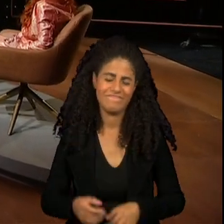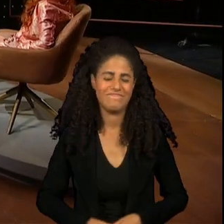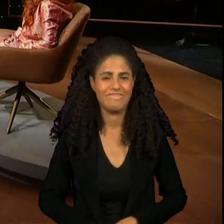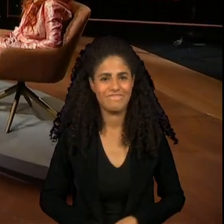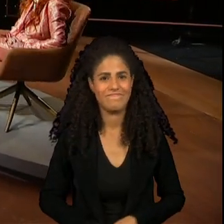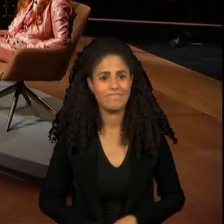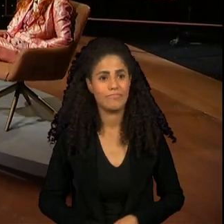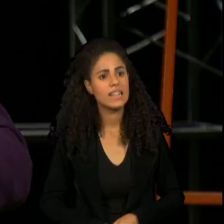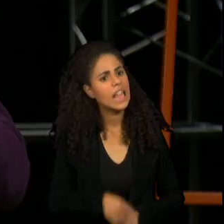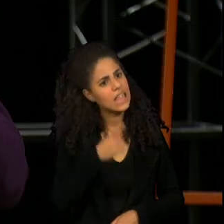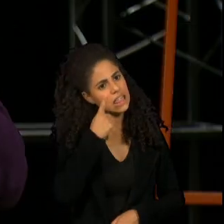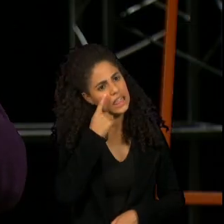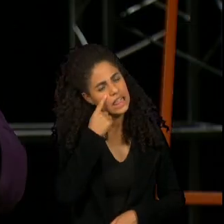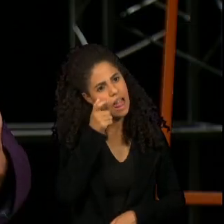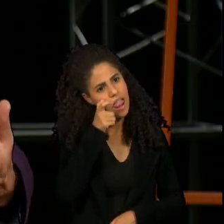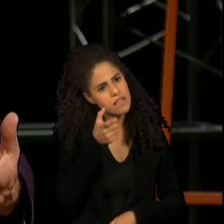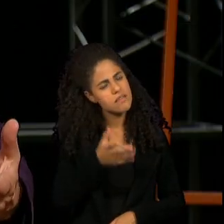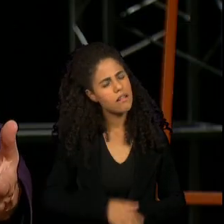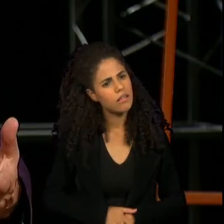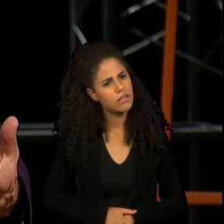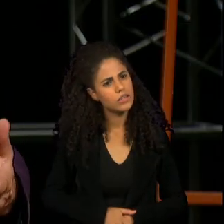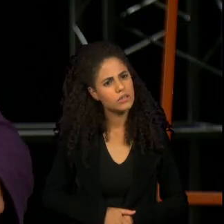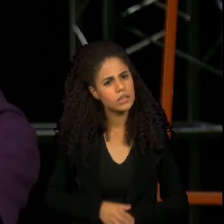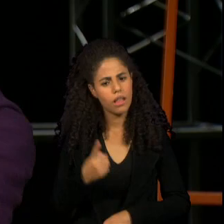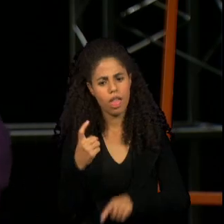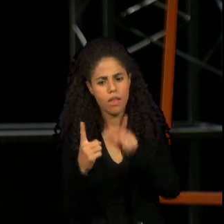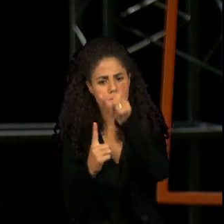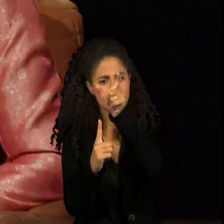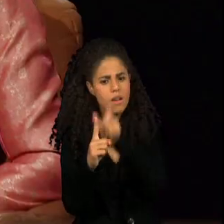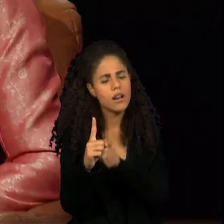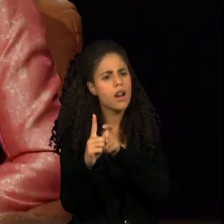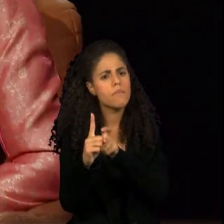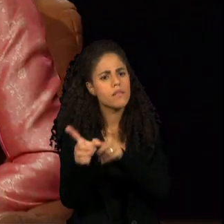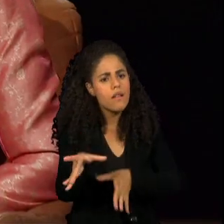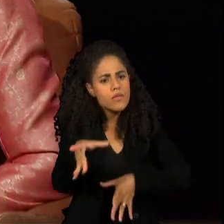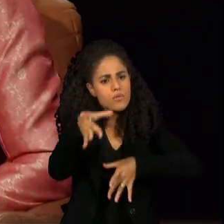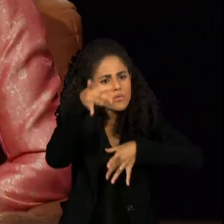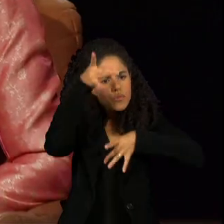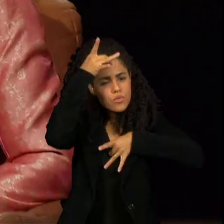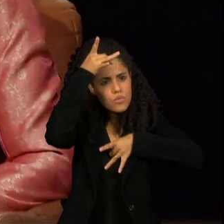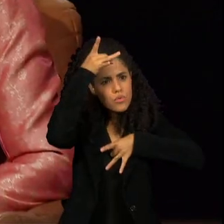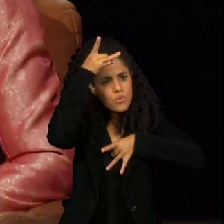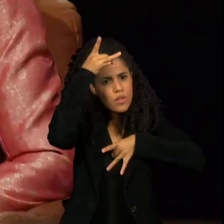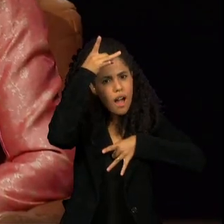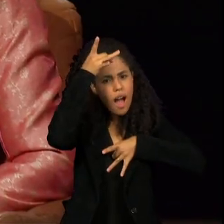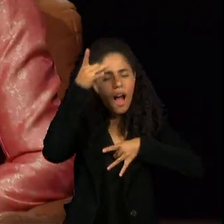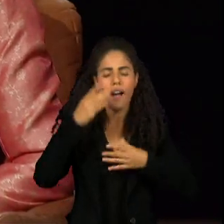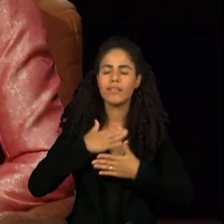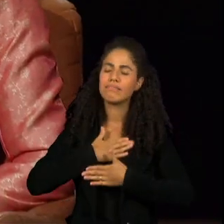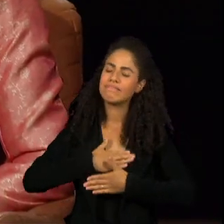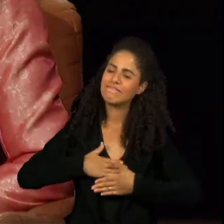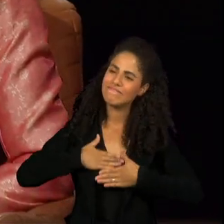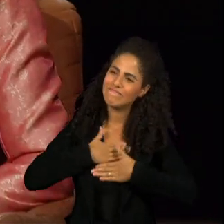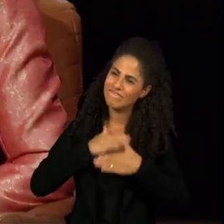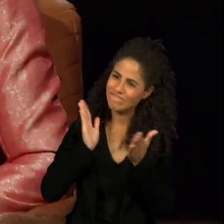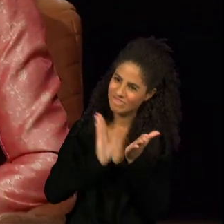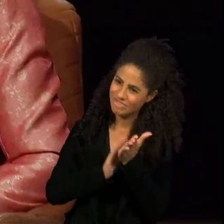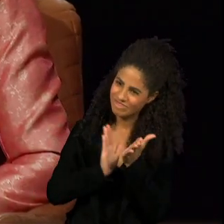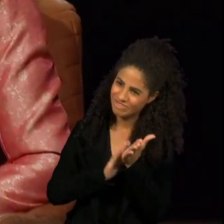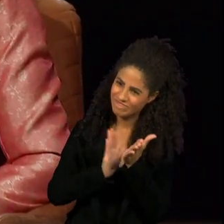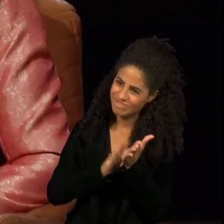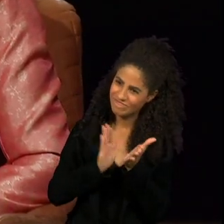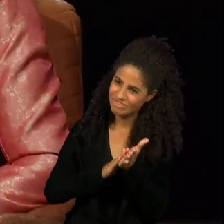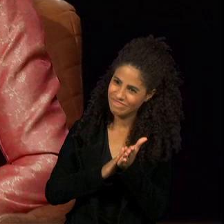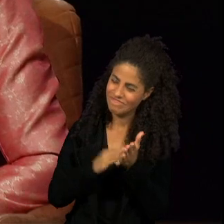Interessante o que ele fala, essa coisa da Que dramaturgia lindo, né? corporal. Que prazer, viu? Estão de parabéns.